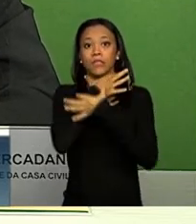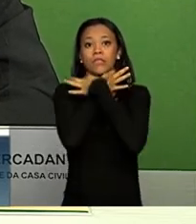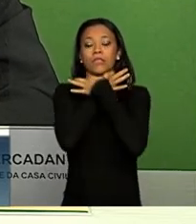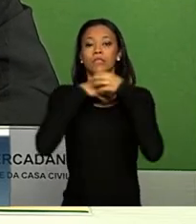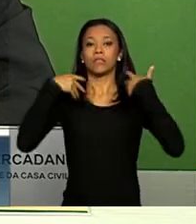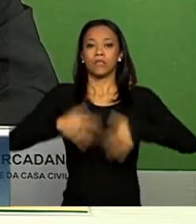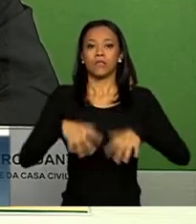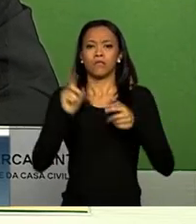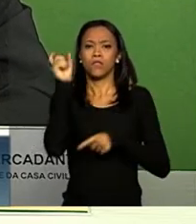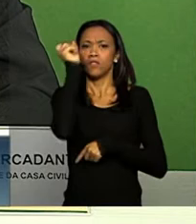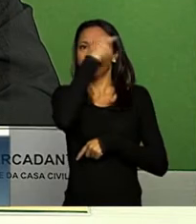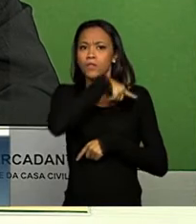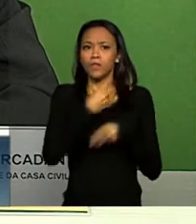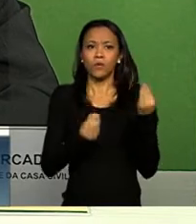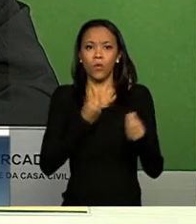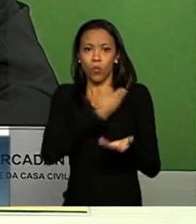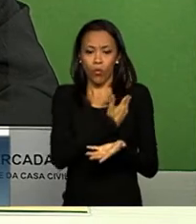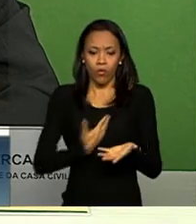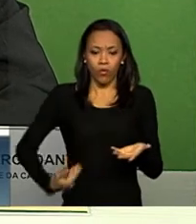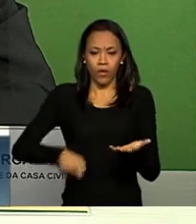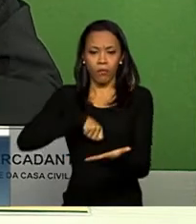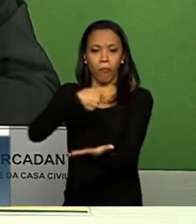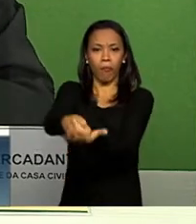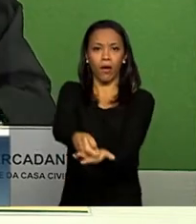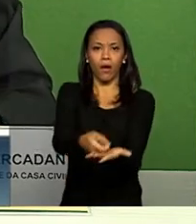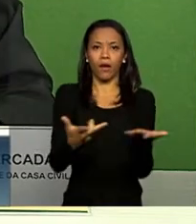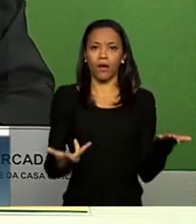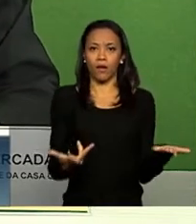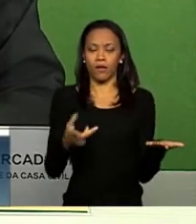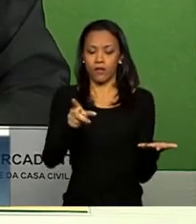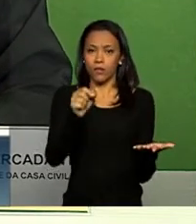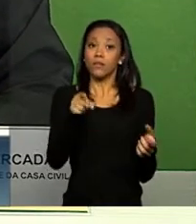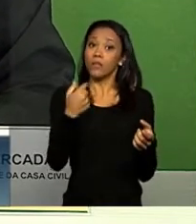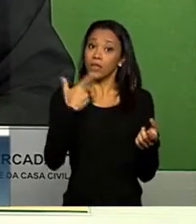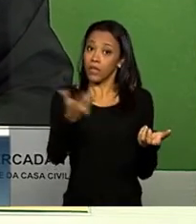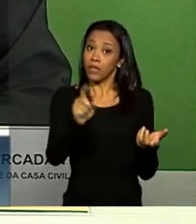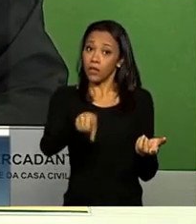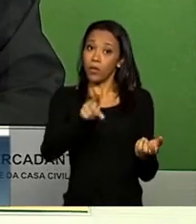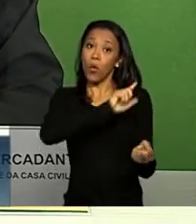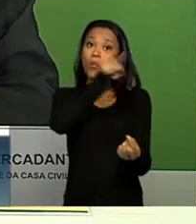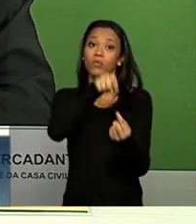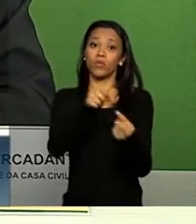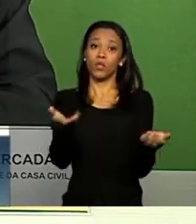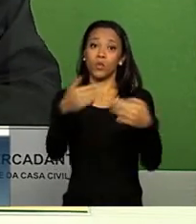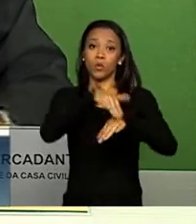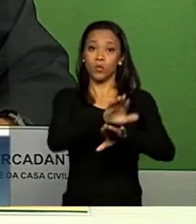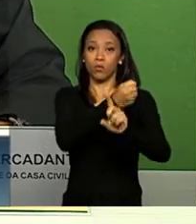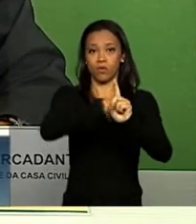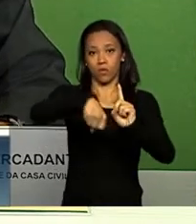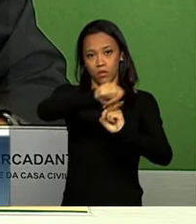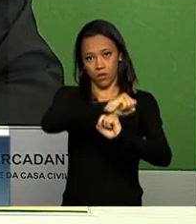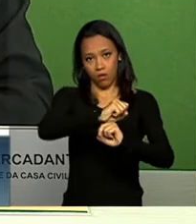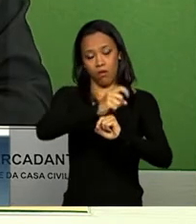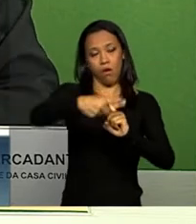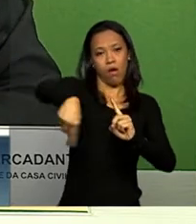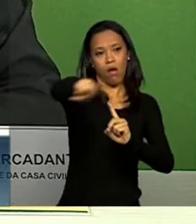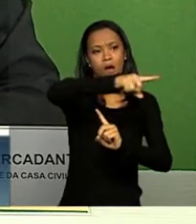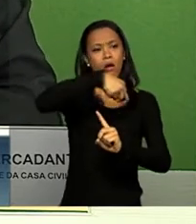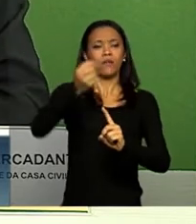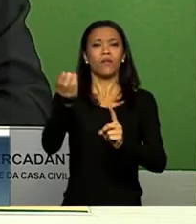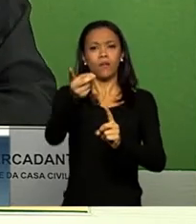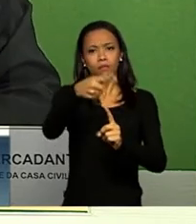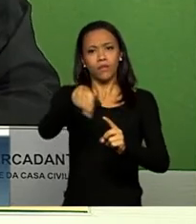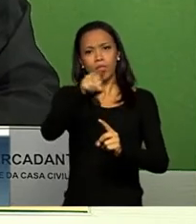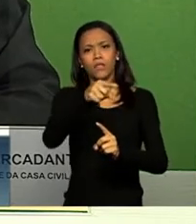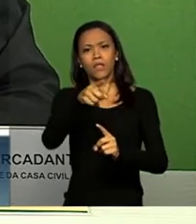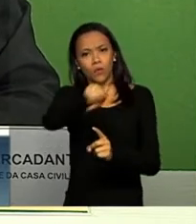fazendo um esforço para que esses estudantes possam cursar. Teve uma grande inclusão social na universidade brasileira, em função do FIES.